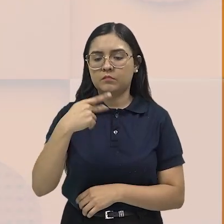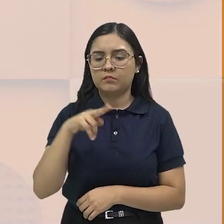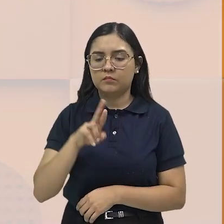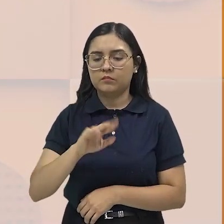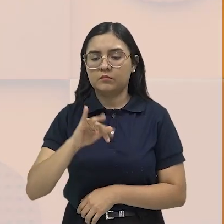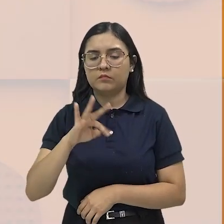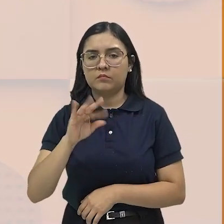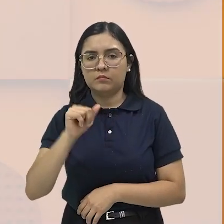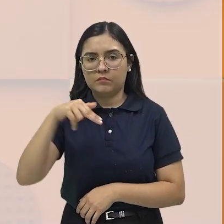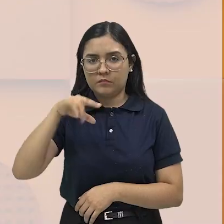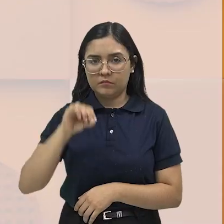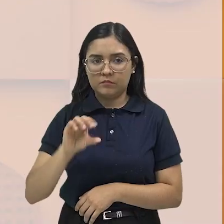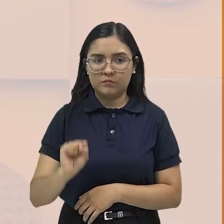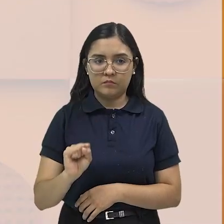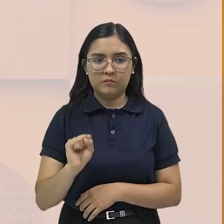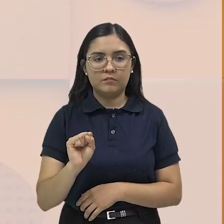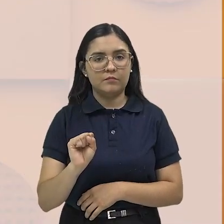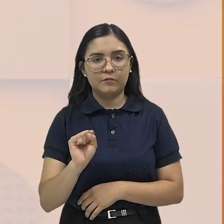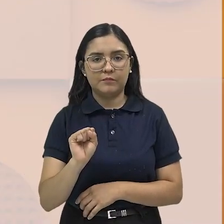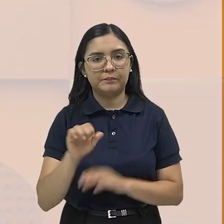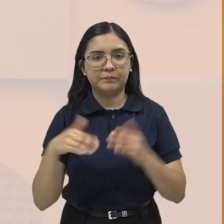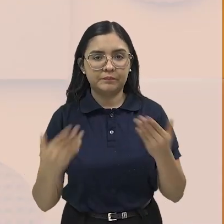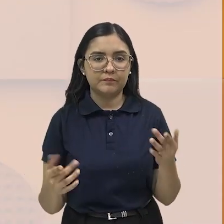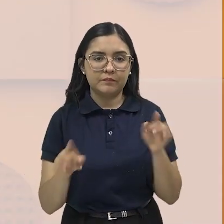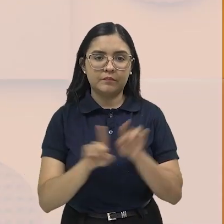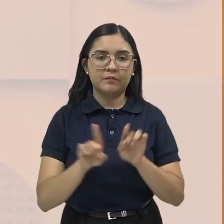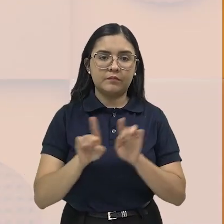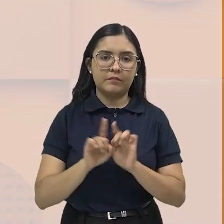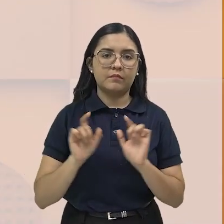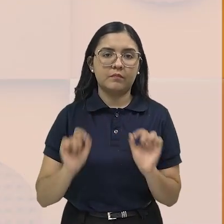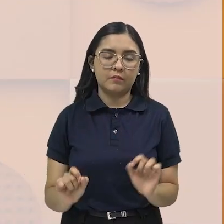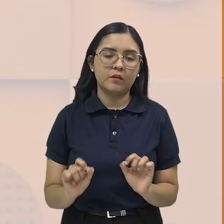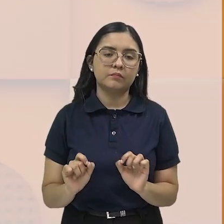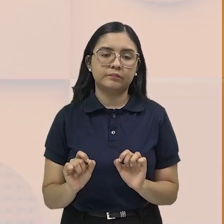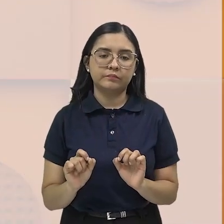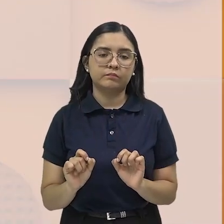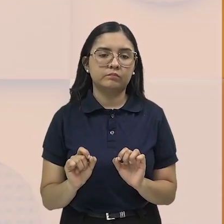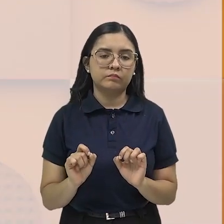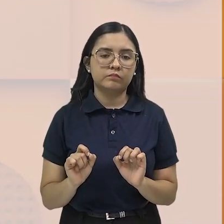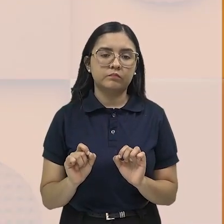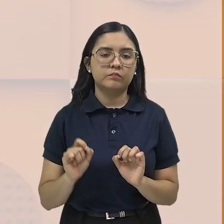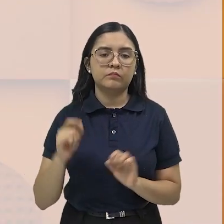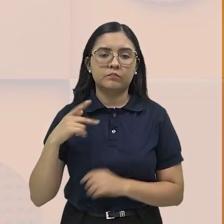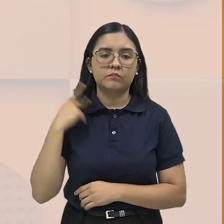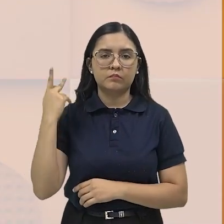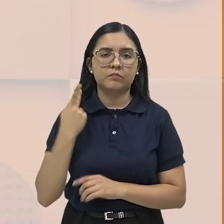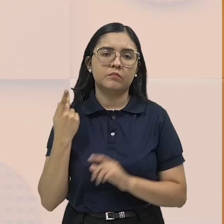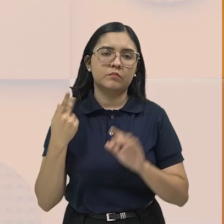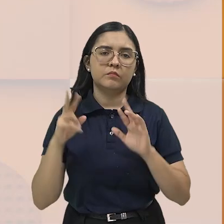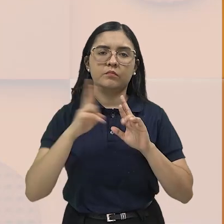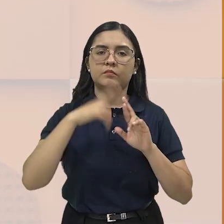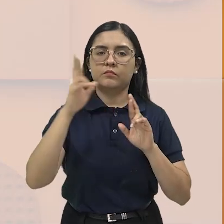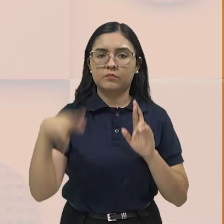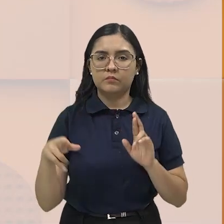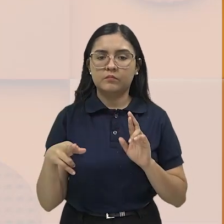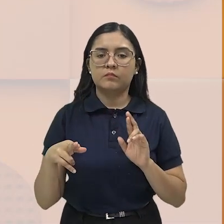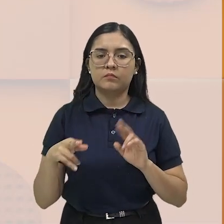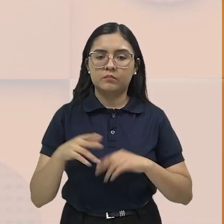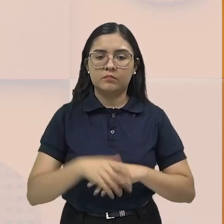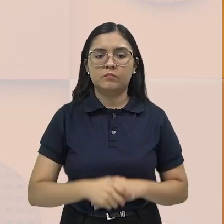coisas, através ali da chamada política religiosa